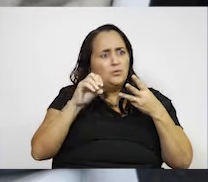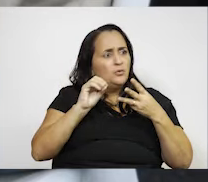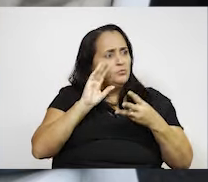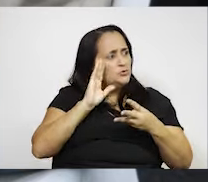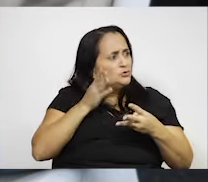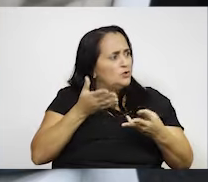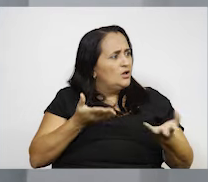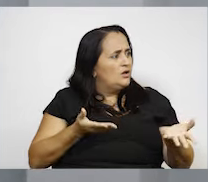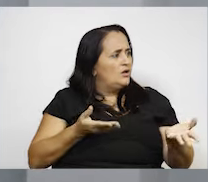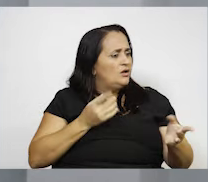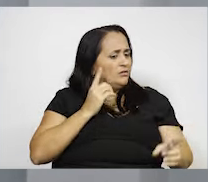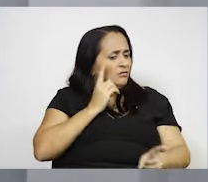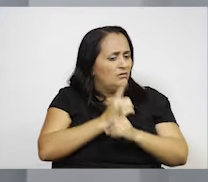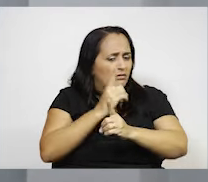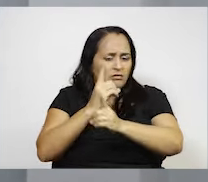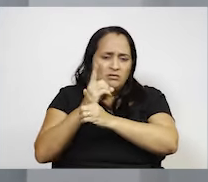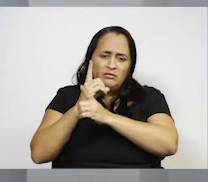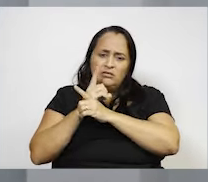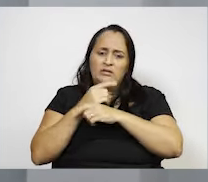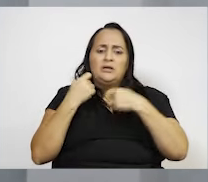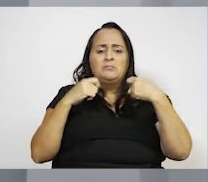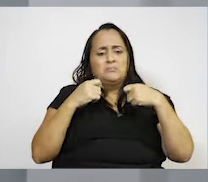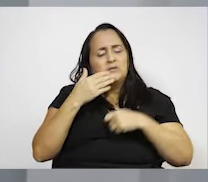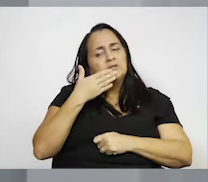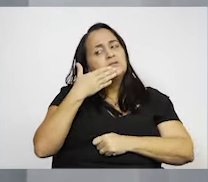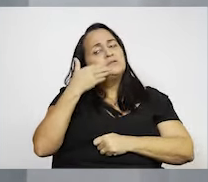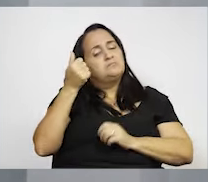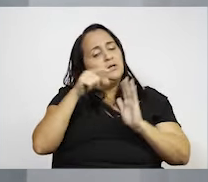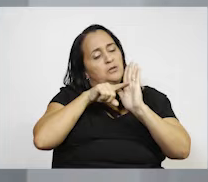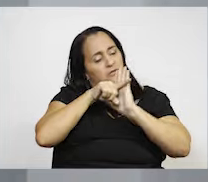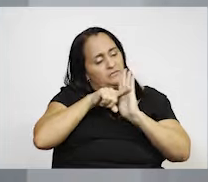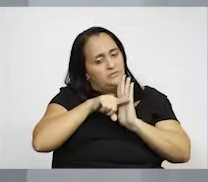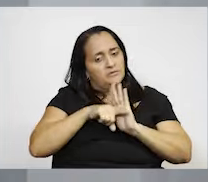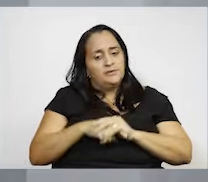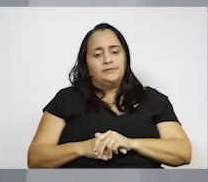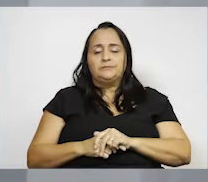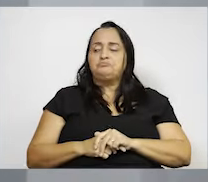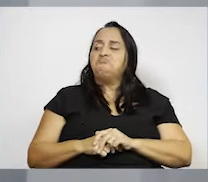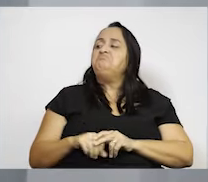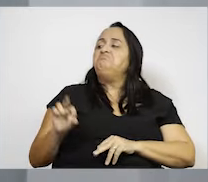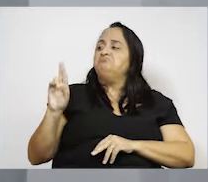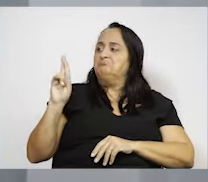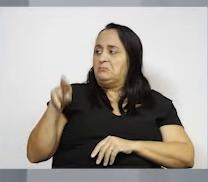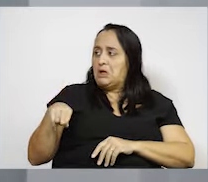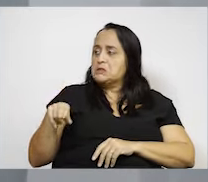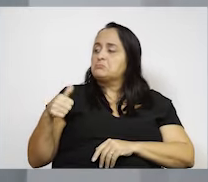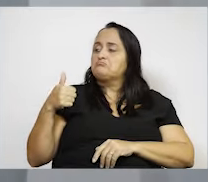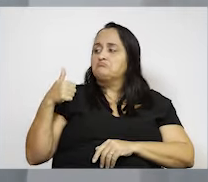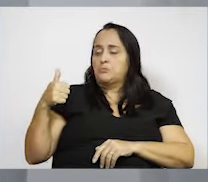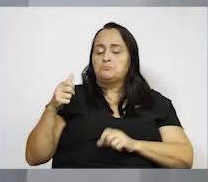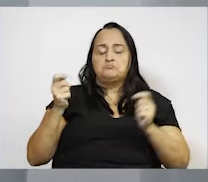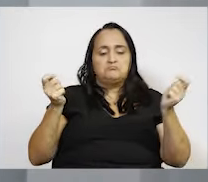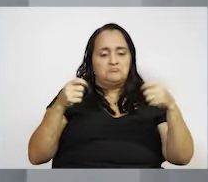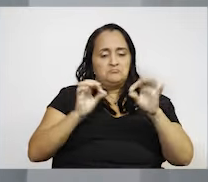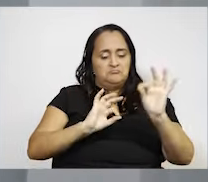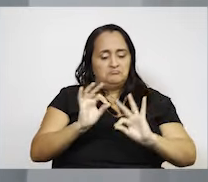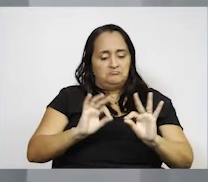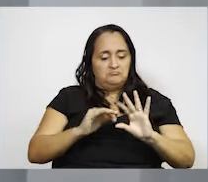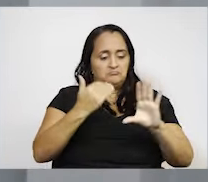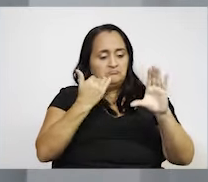melhor investigado. É, tem razão. Sigam com o trabalho. Pode enviar o texto para a